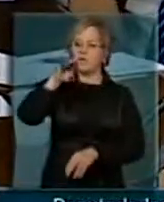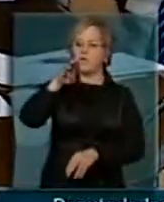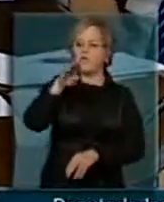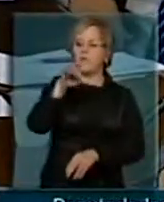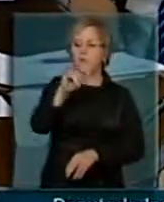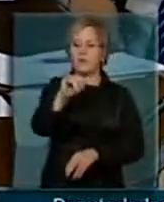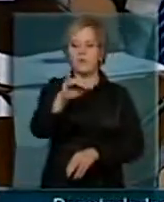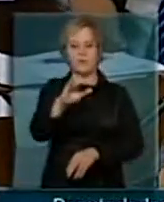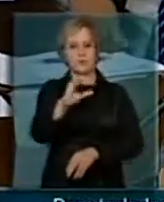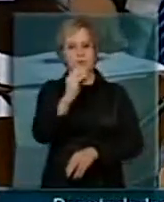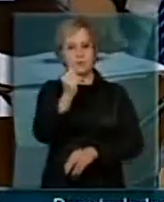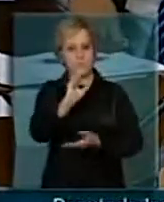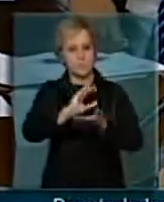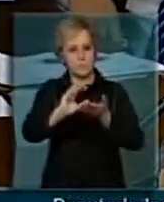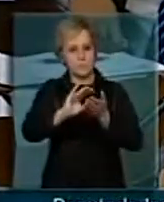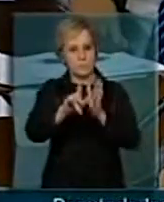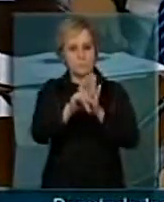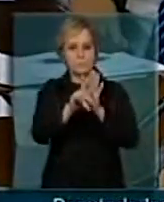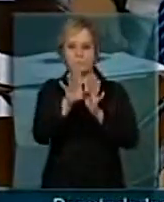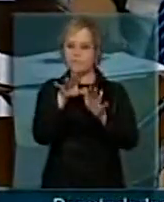estão intocados,